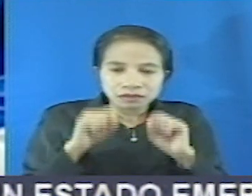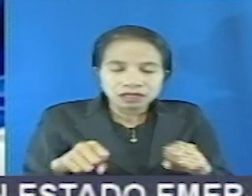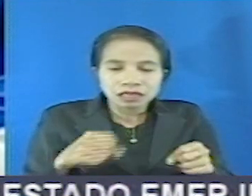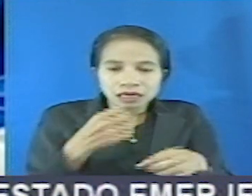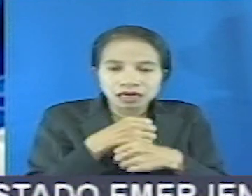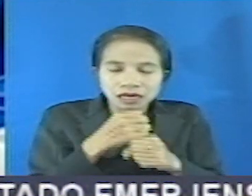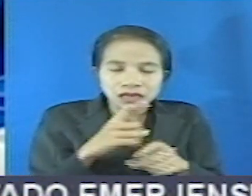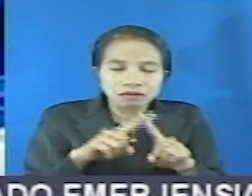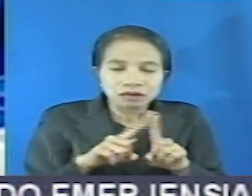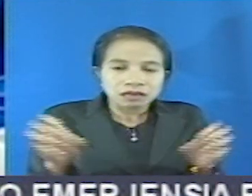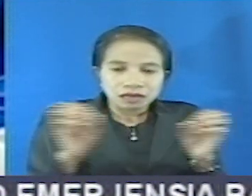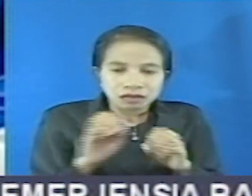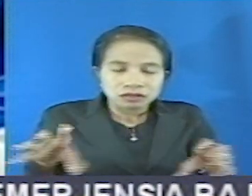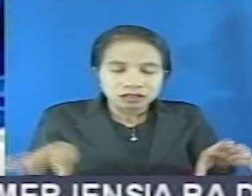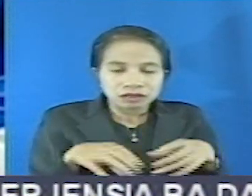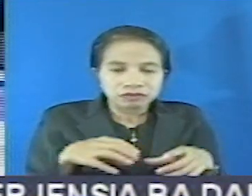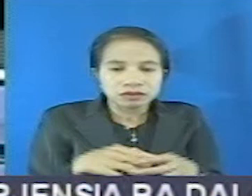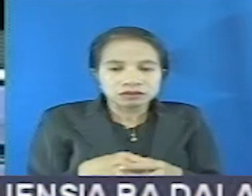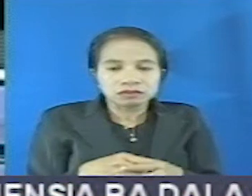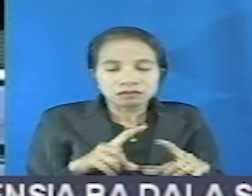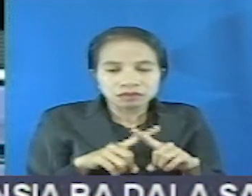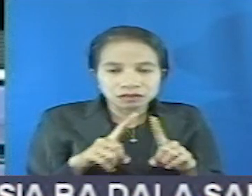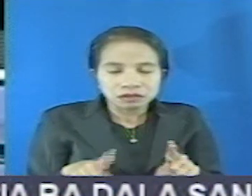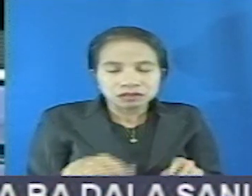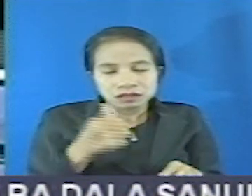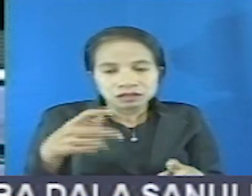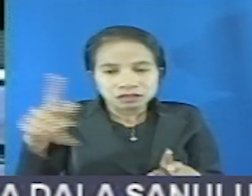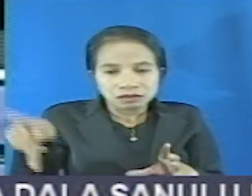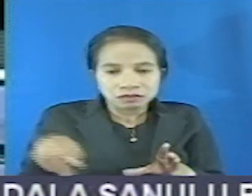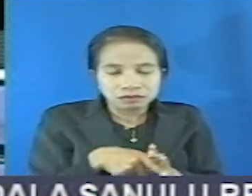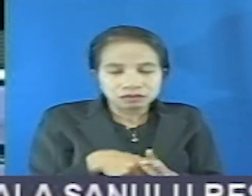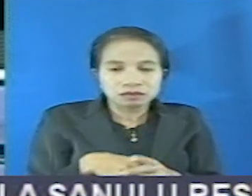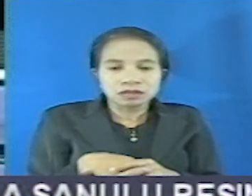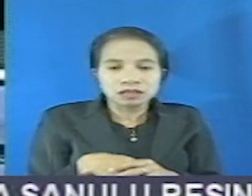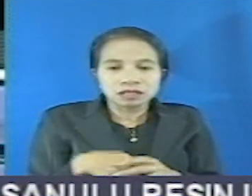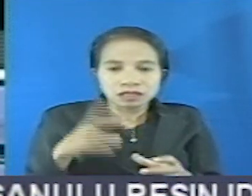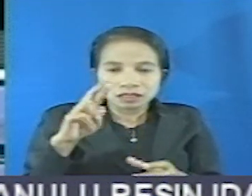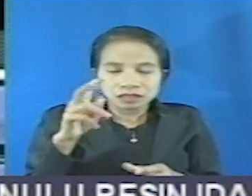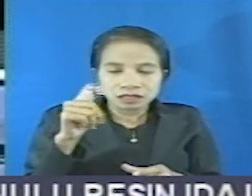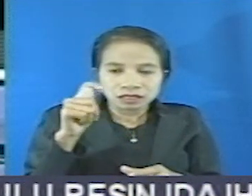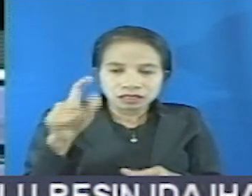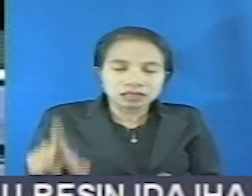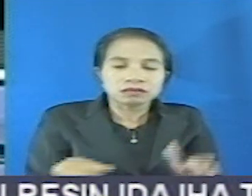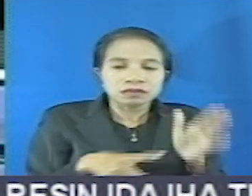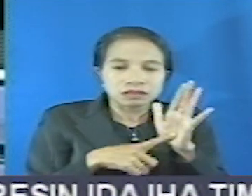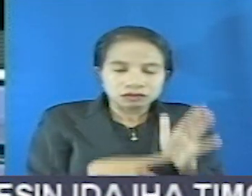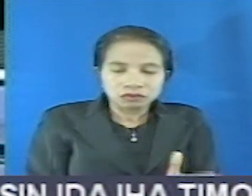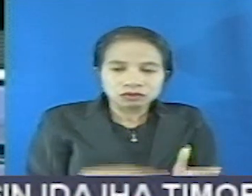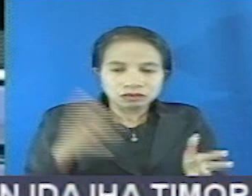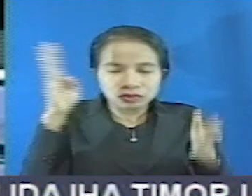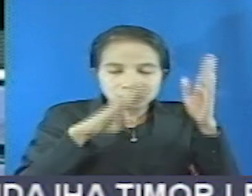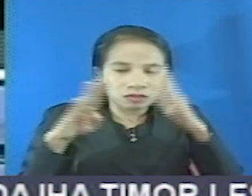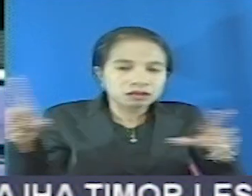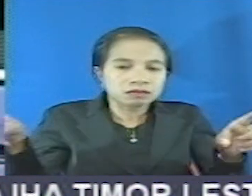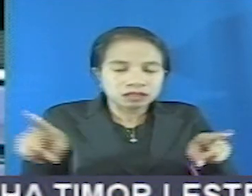nia kompetensi rasi. I selok fali ita hoto akompanya ia RTTL mos fosai caso ida nebe